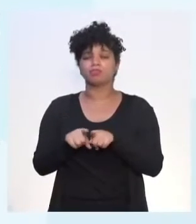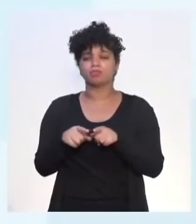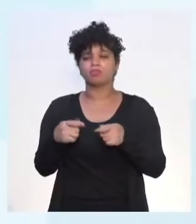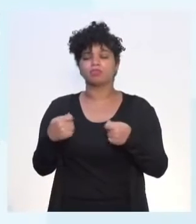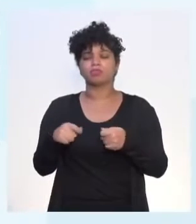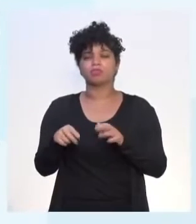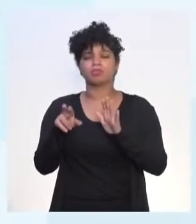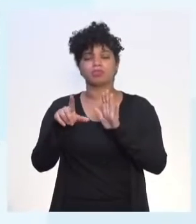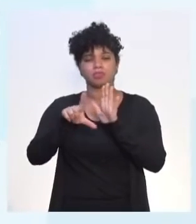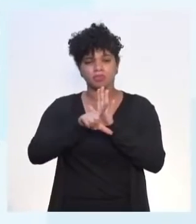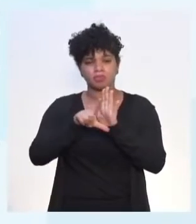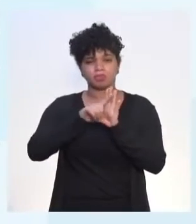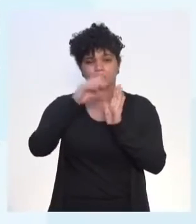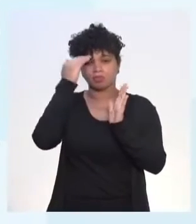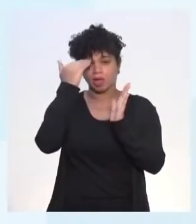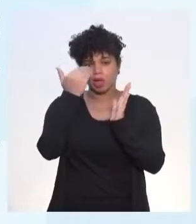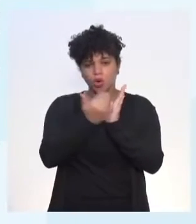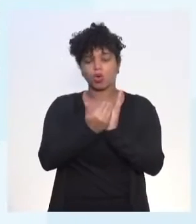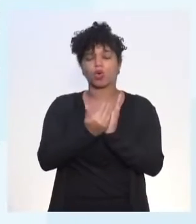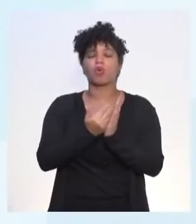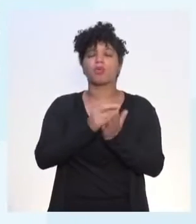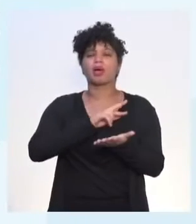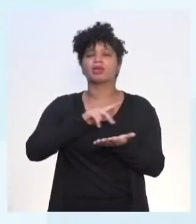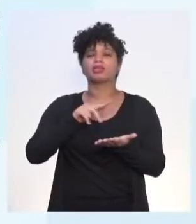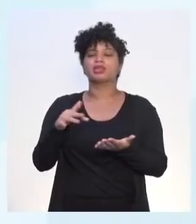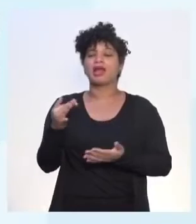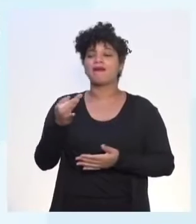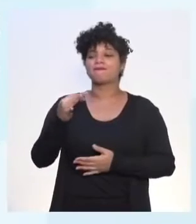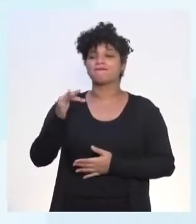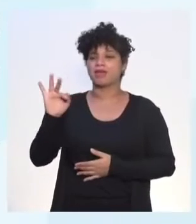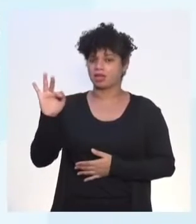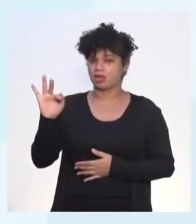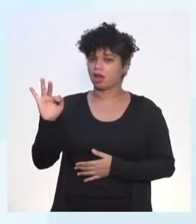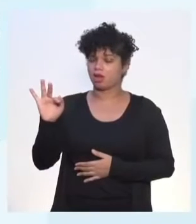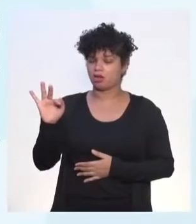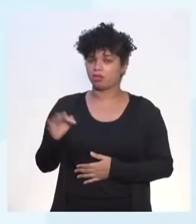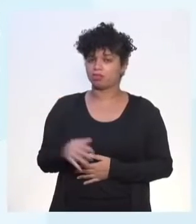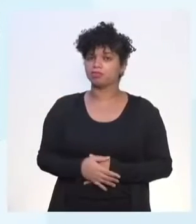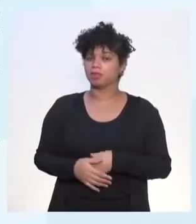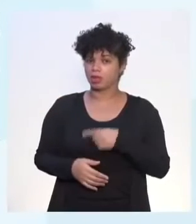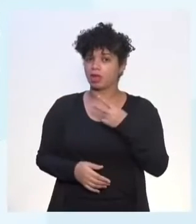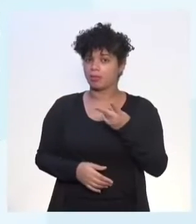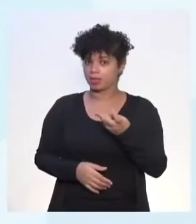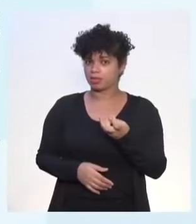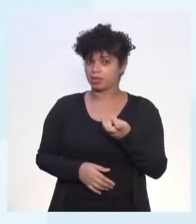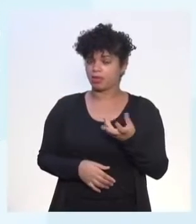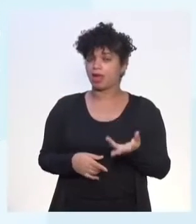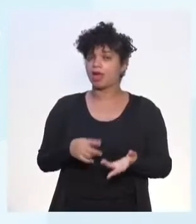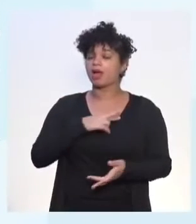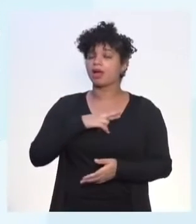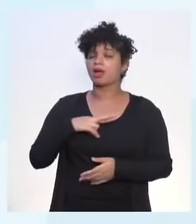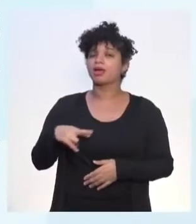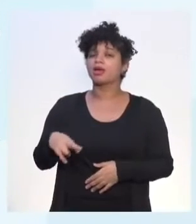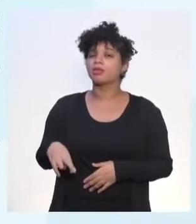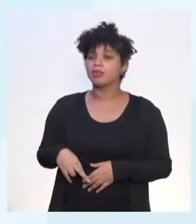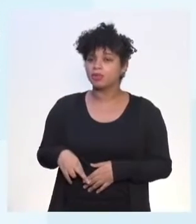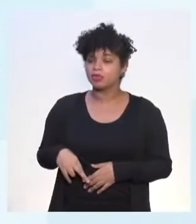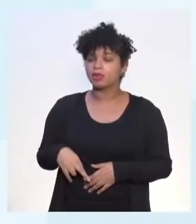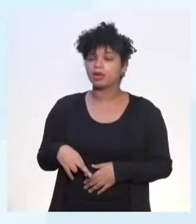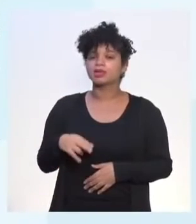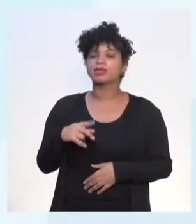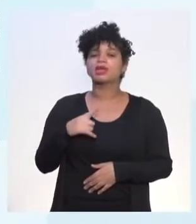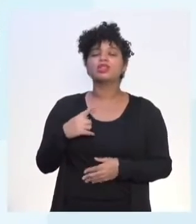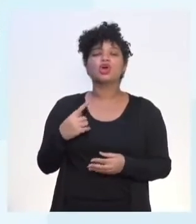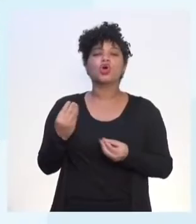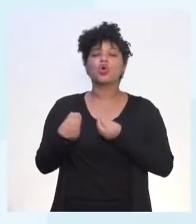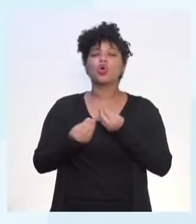execução das leis e sentenças federais. Nós vemos aí que a República, ela foi